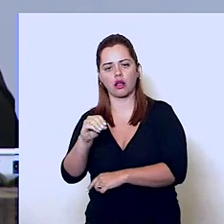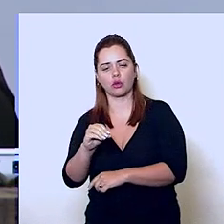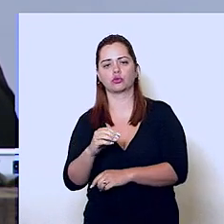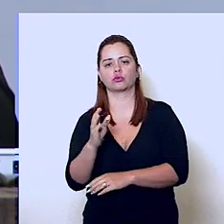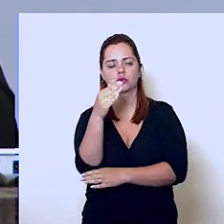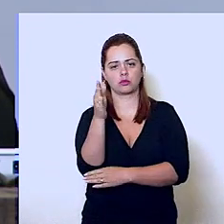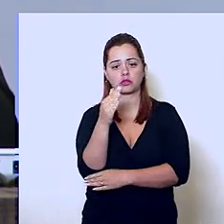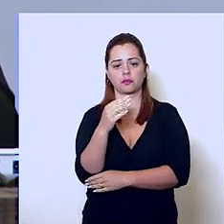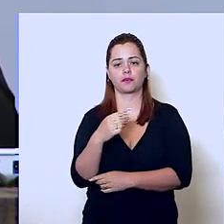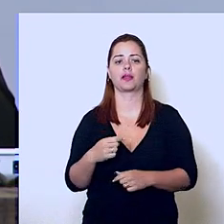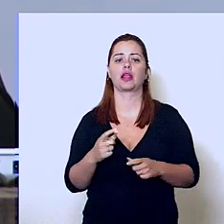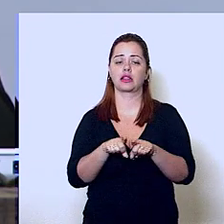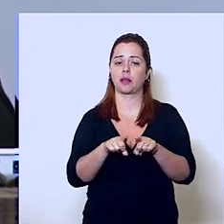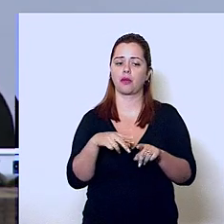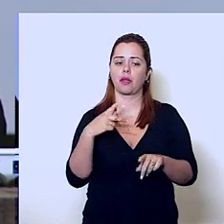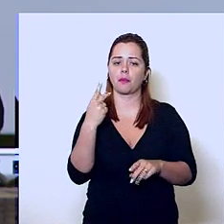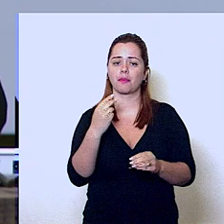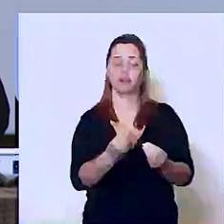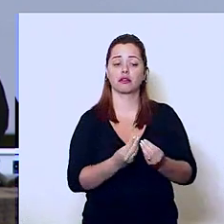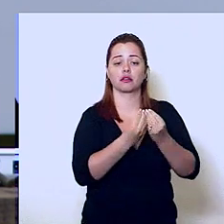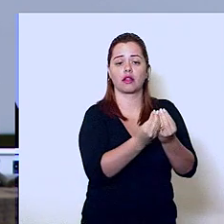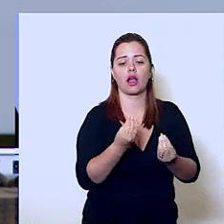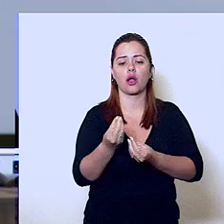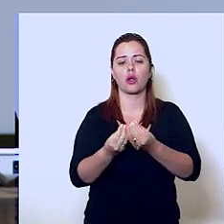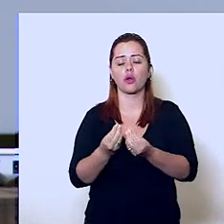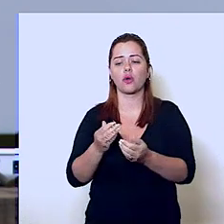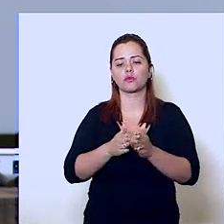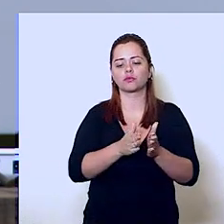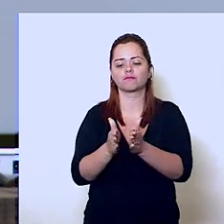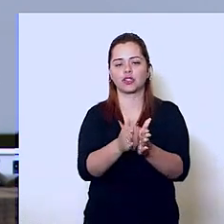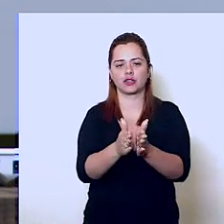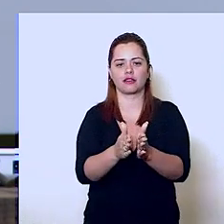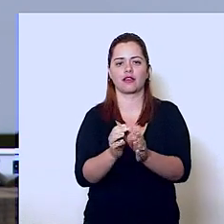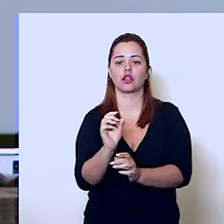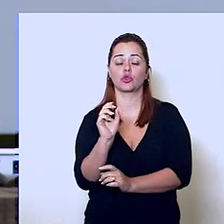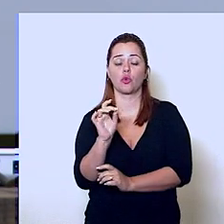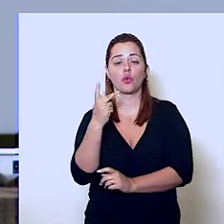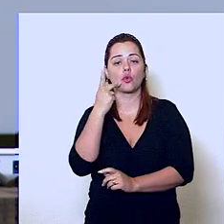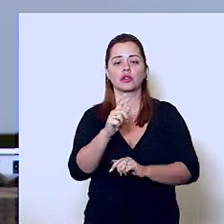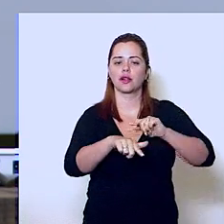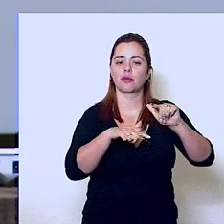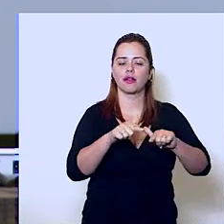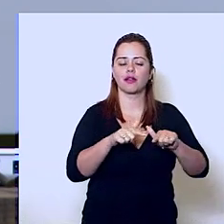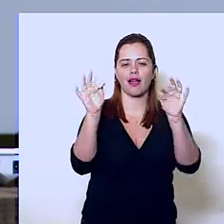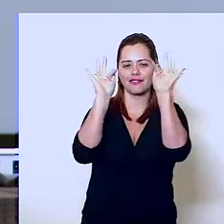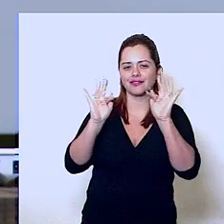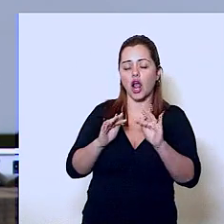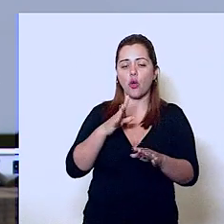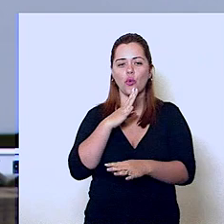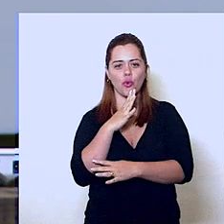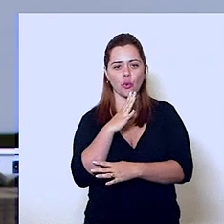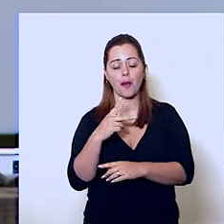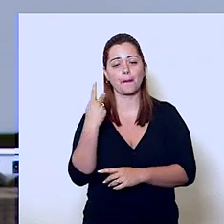bússola, não apenas para aqueles que trabalharam e tiveram a felicidade de conhecê-lo, mas também para os novos